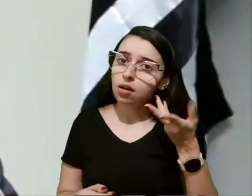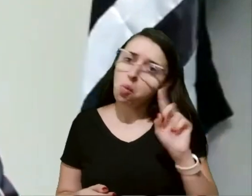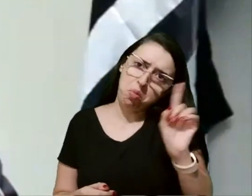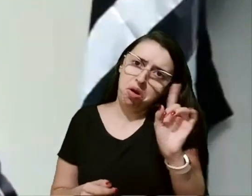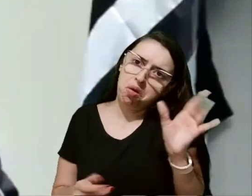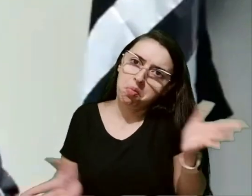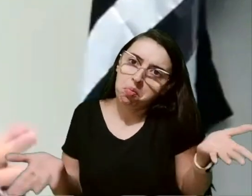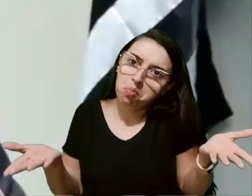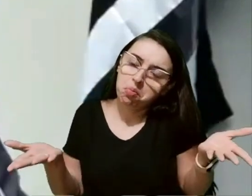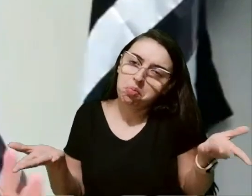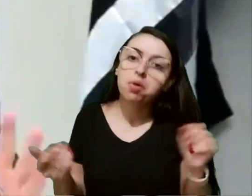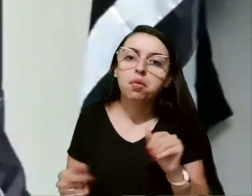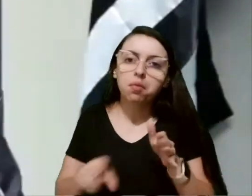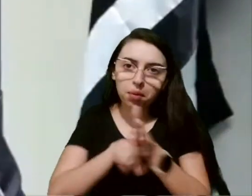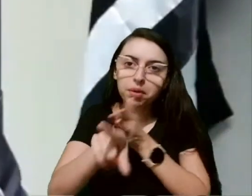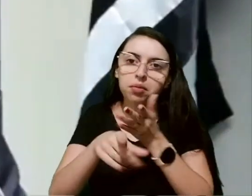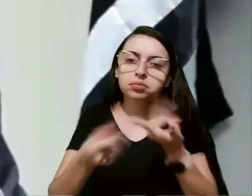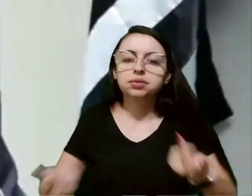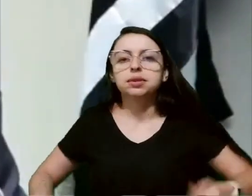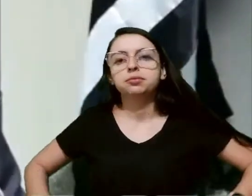não? É uma pergunta.